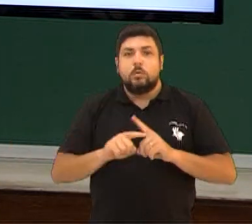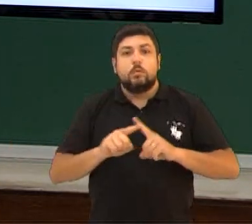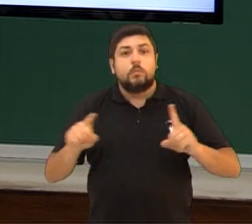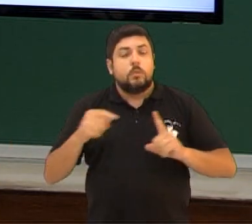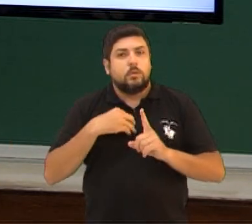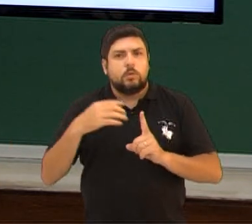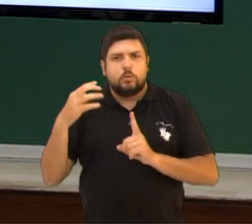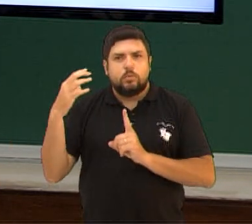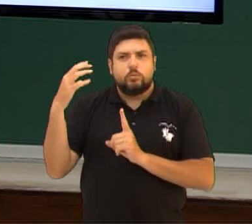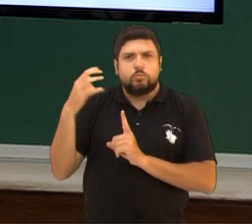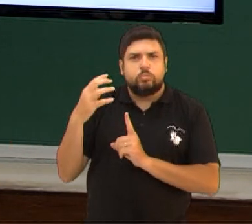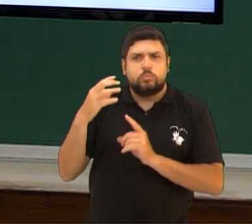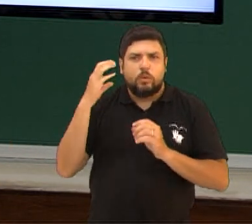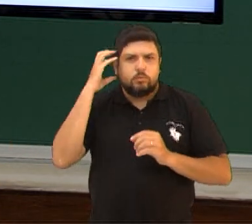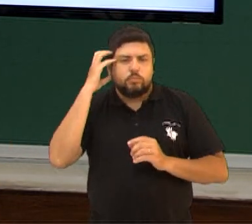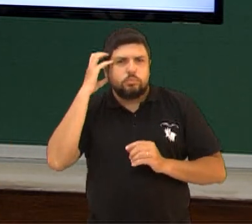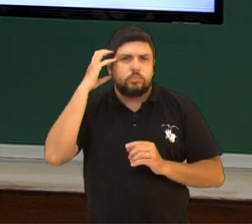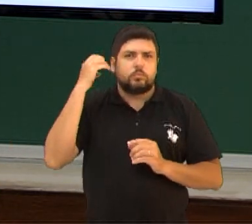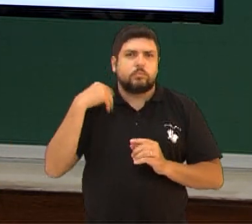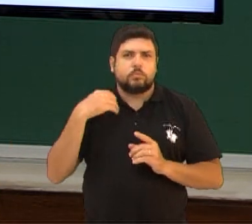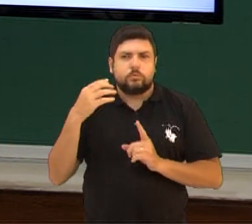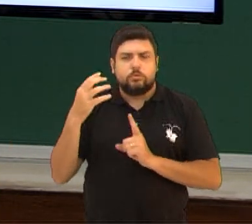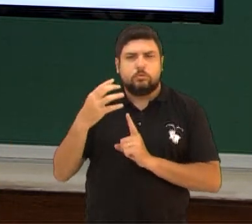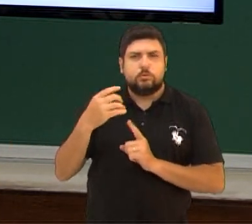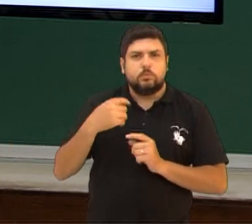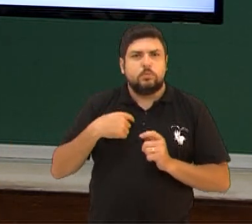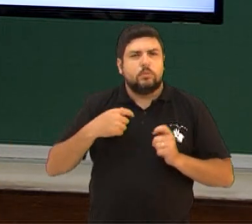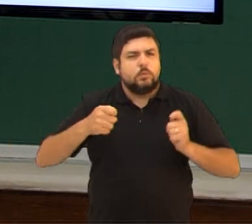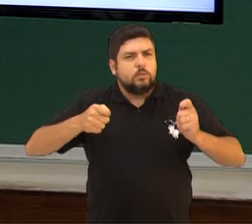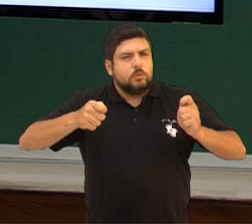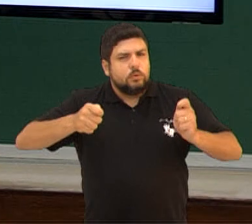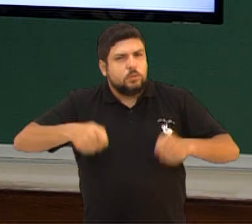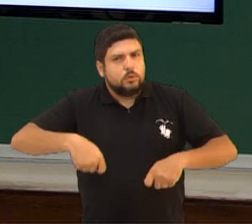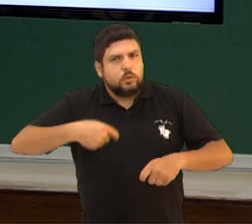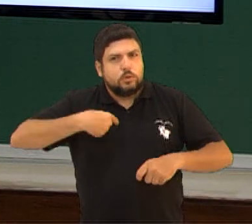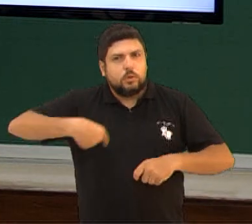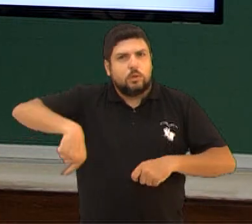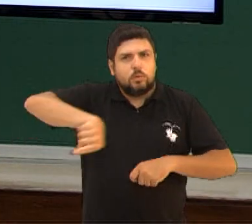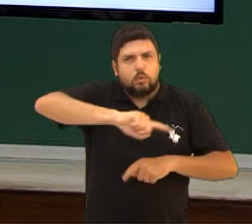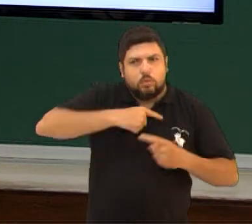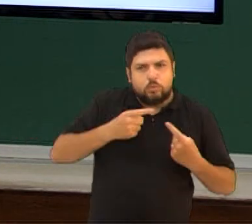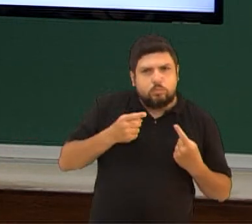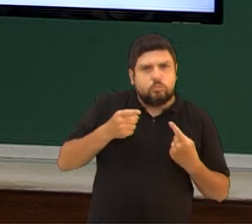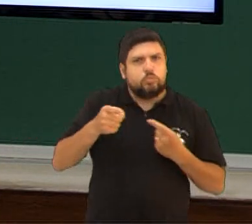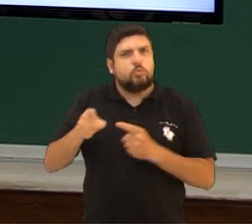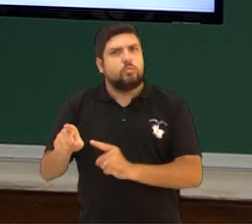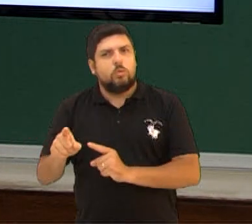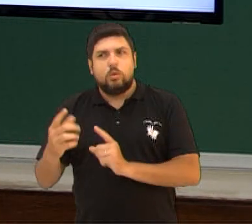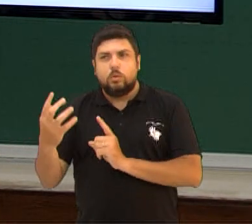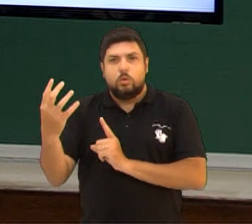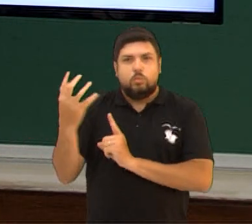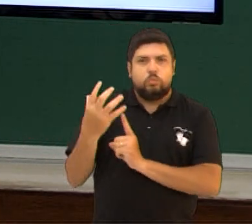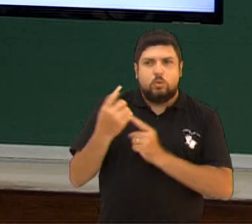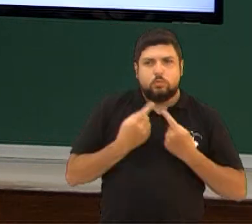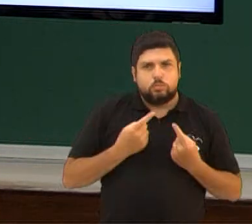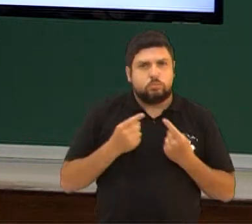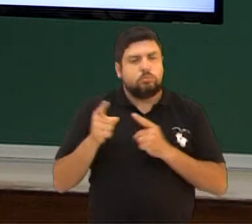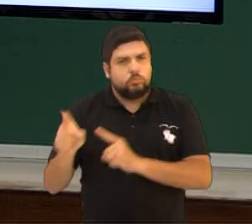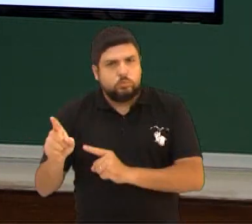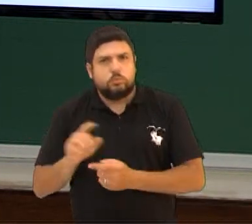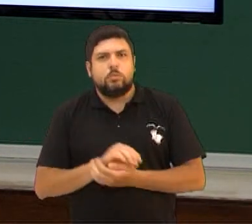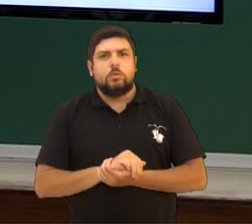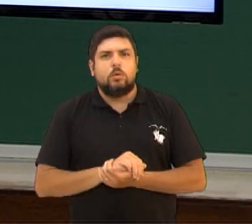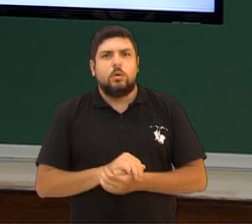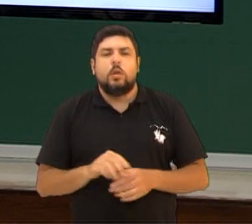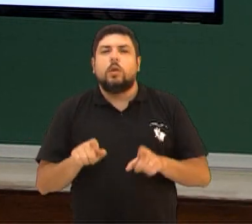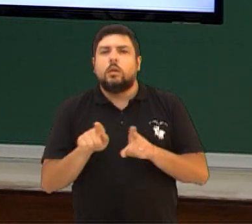mídia abre espaço para que nós façamos uma contra-revolução, uma revolta a essa imposição de valores. E aí